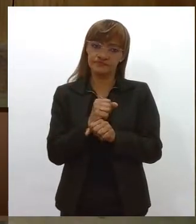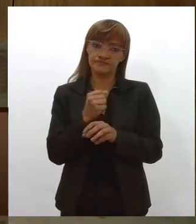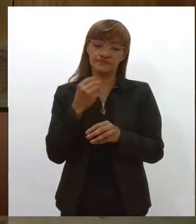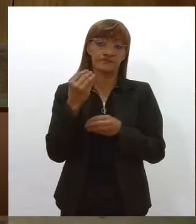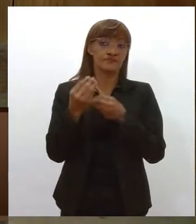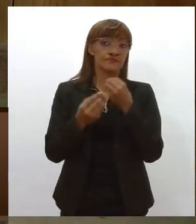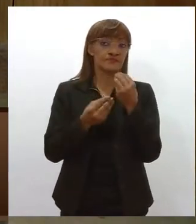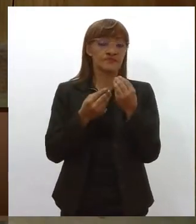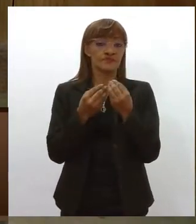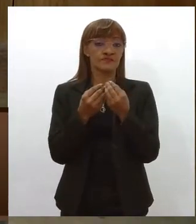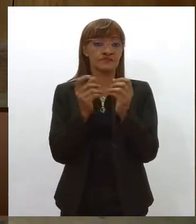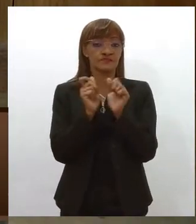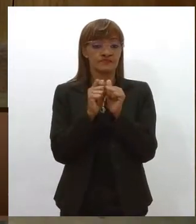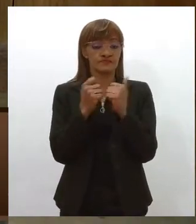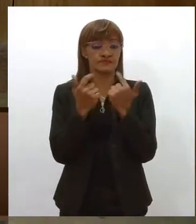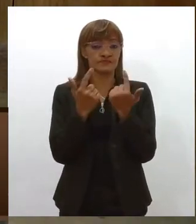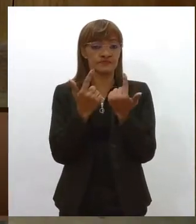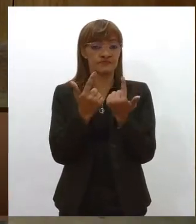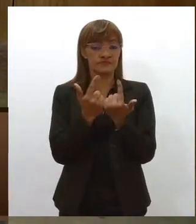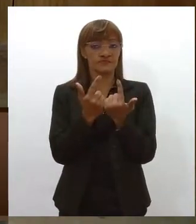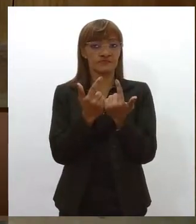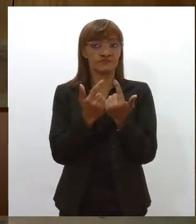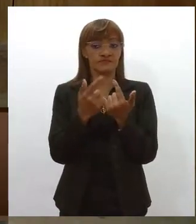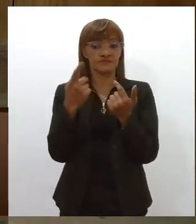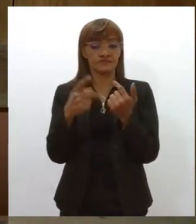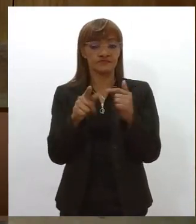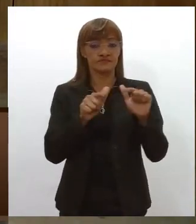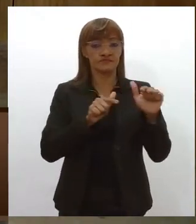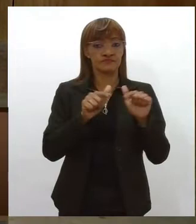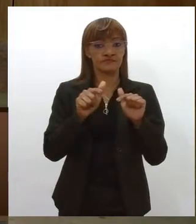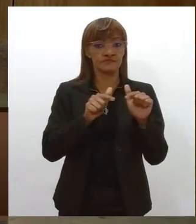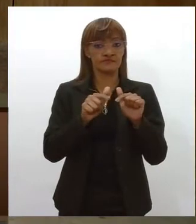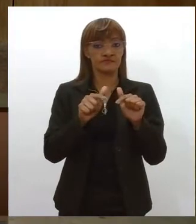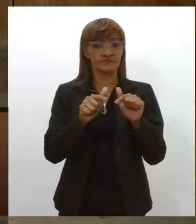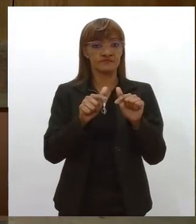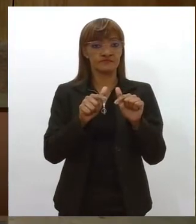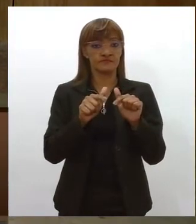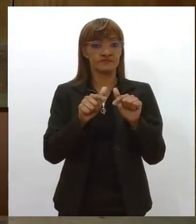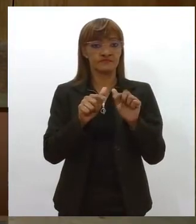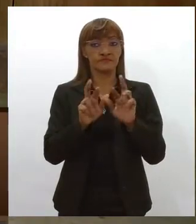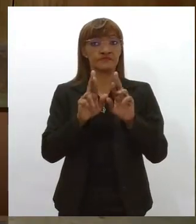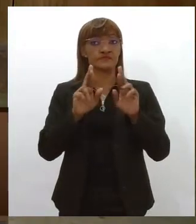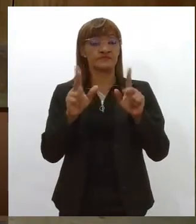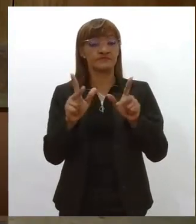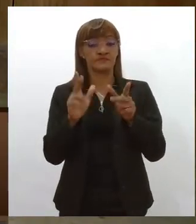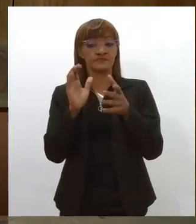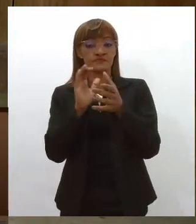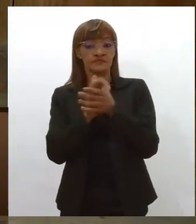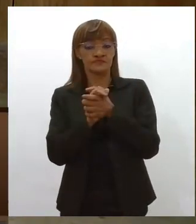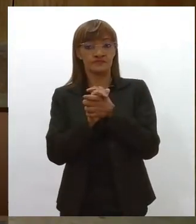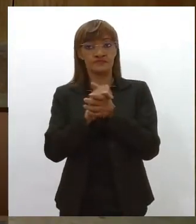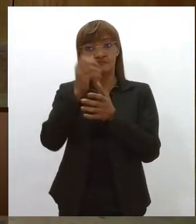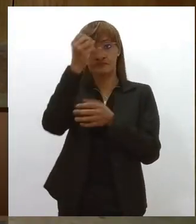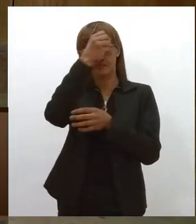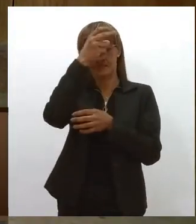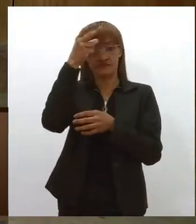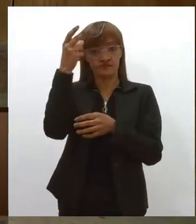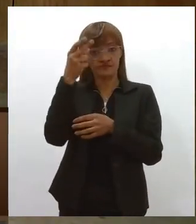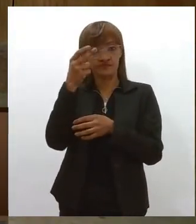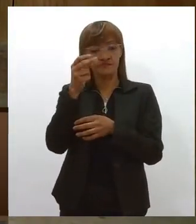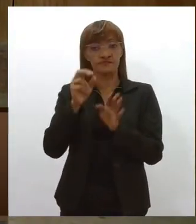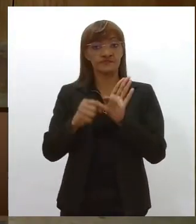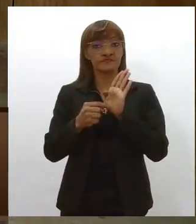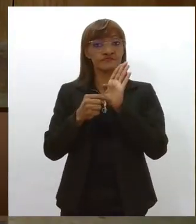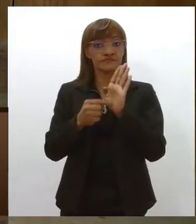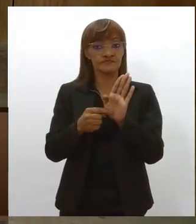vai trabalhar para não ser a esposa do prefeito de Aquidabã, mas para ser a deputada com voz e